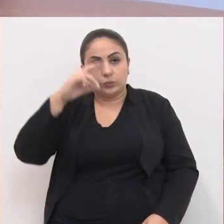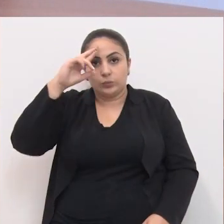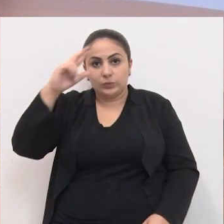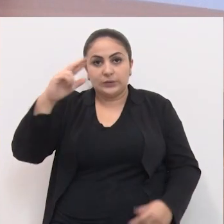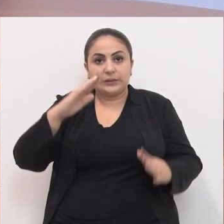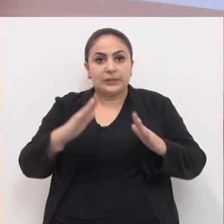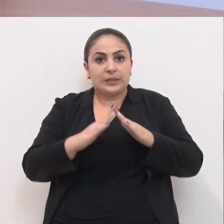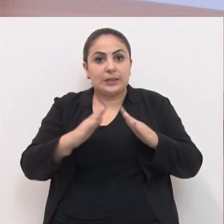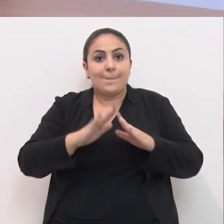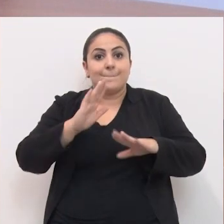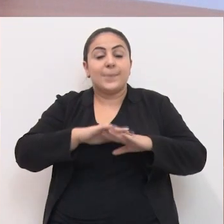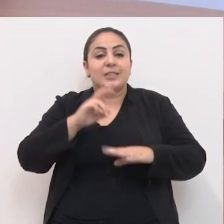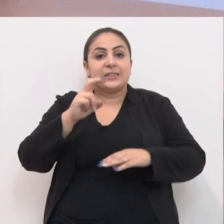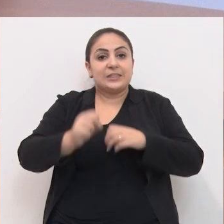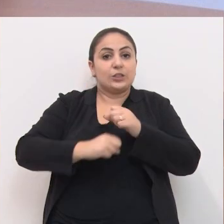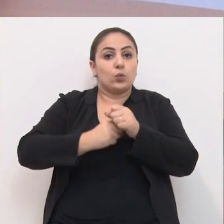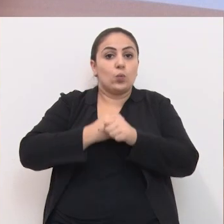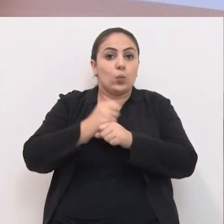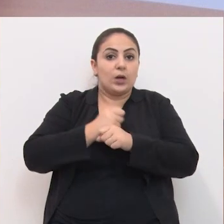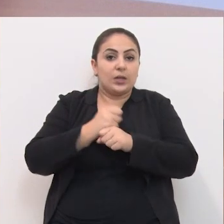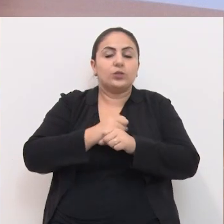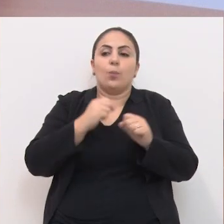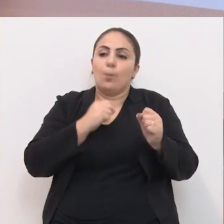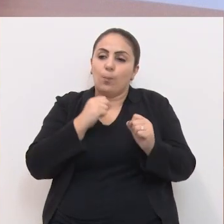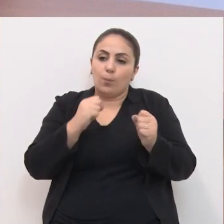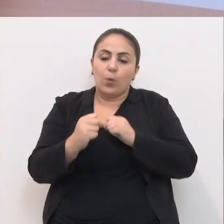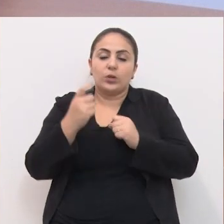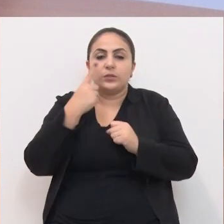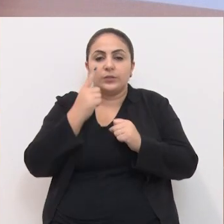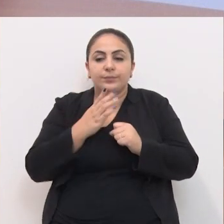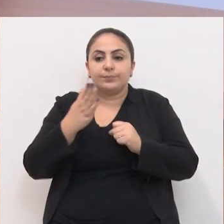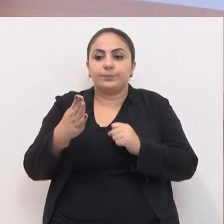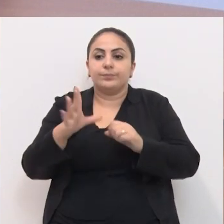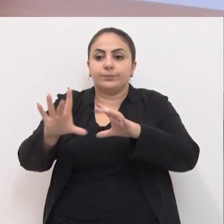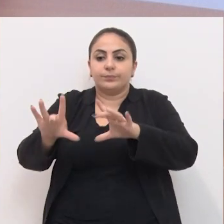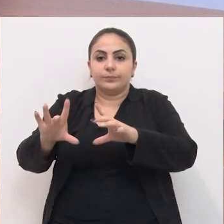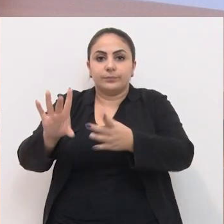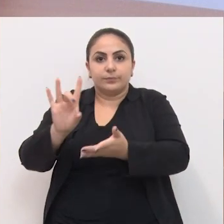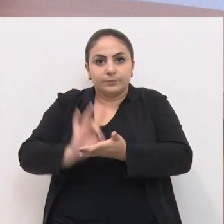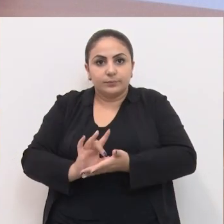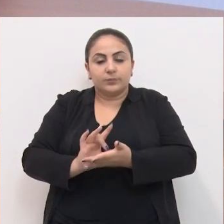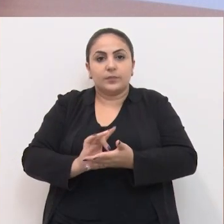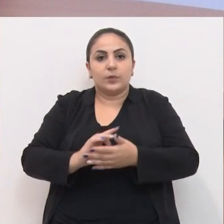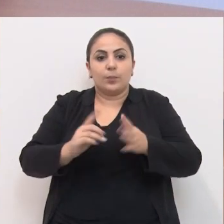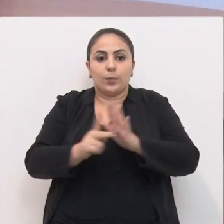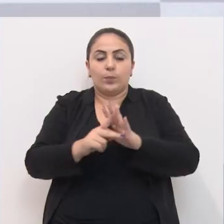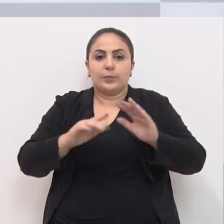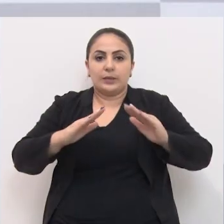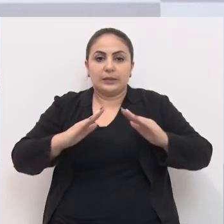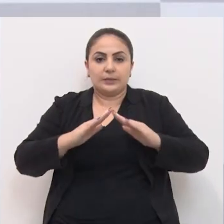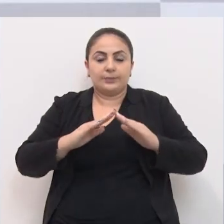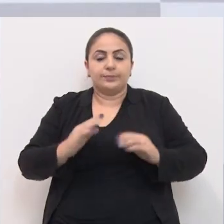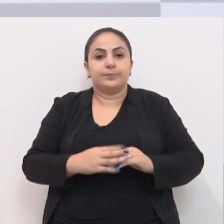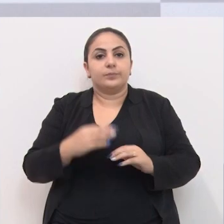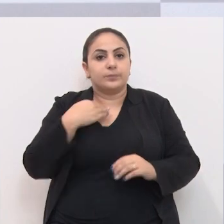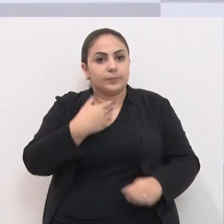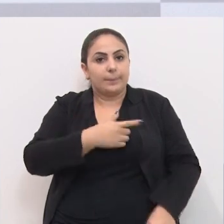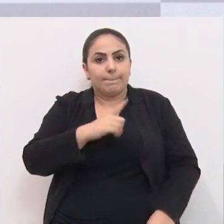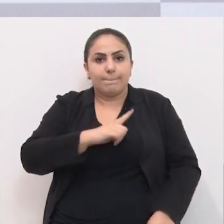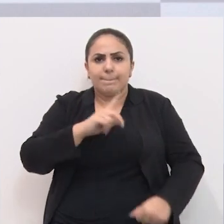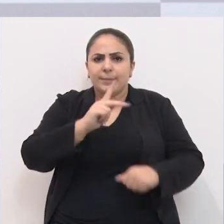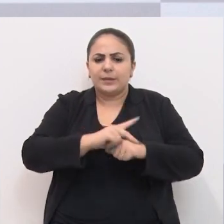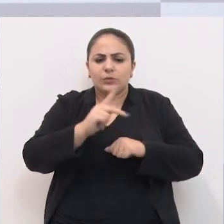Lei de Regularização Fundiária Urbana Municipal. O projeto se soma ao trabalho federal que incentiva